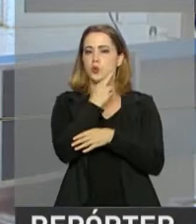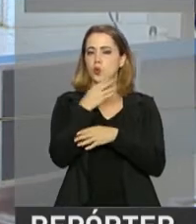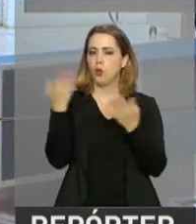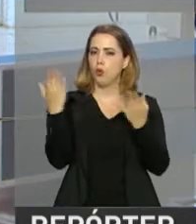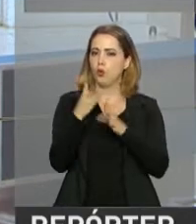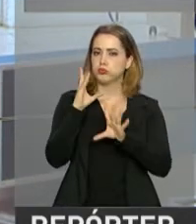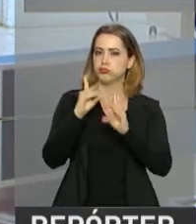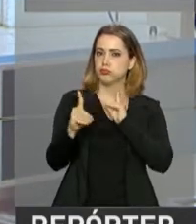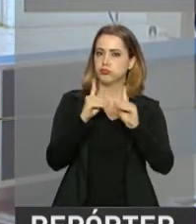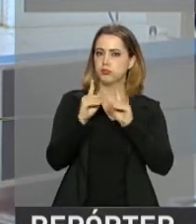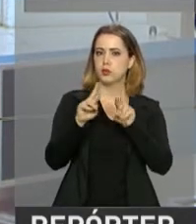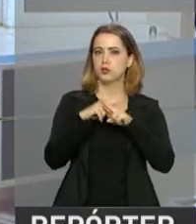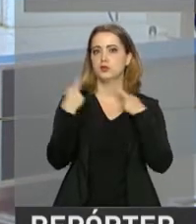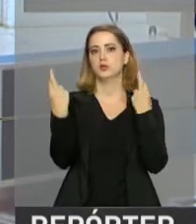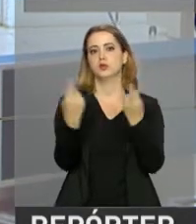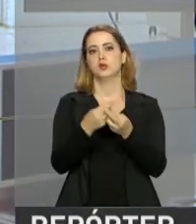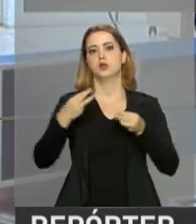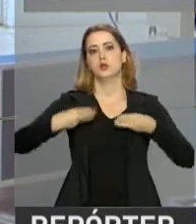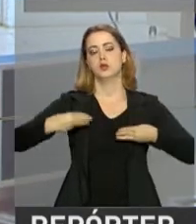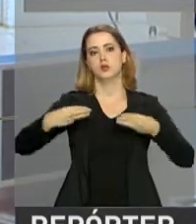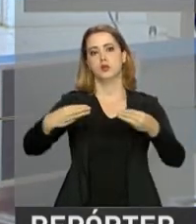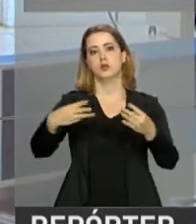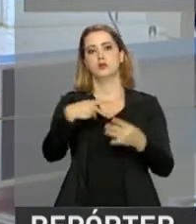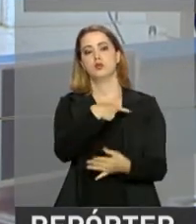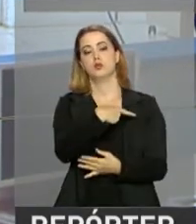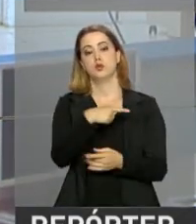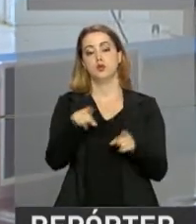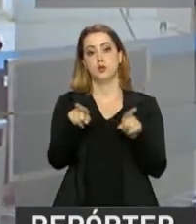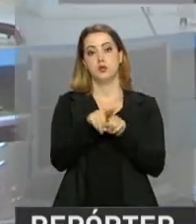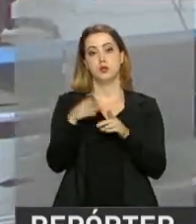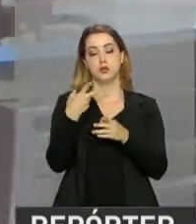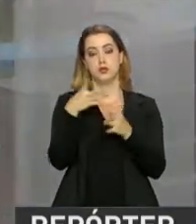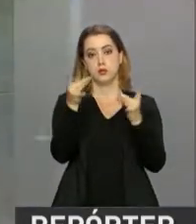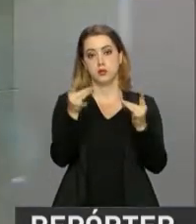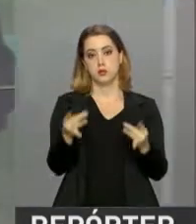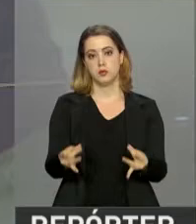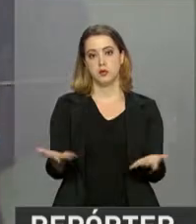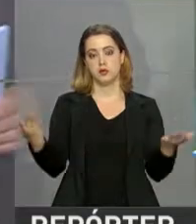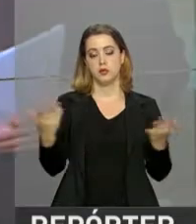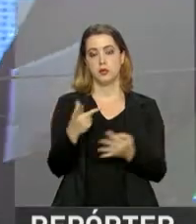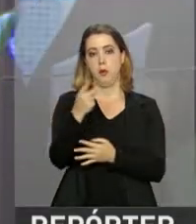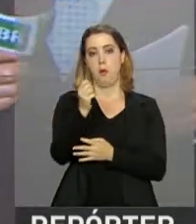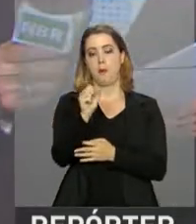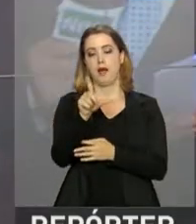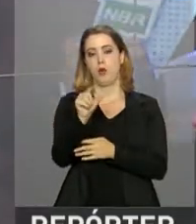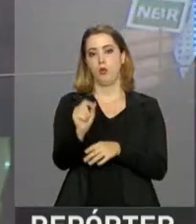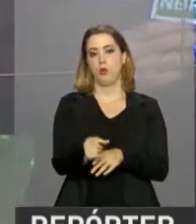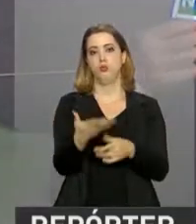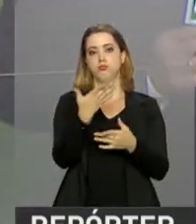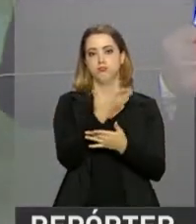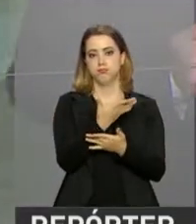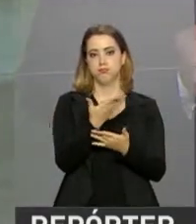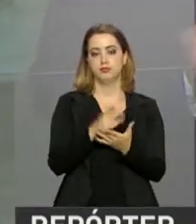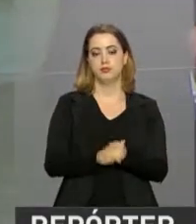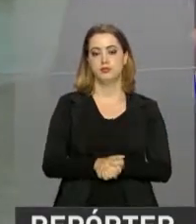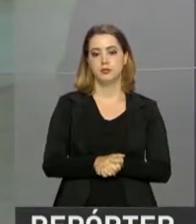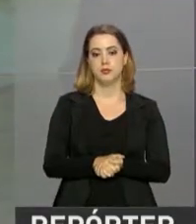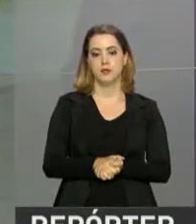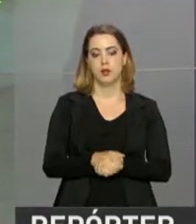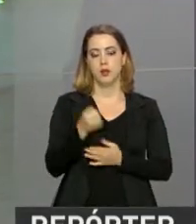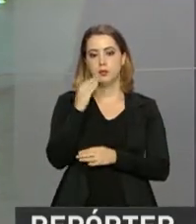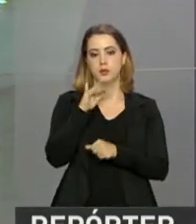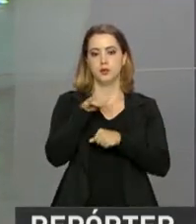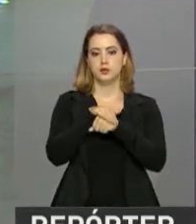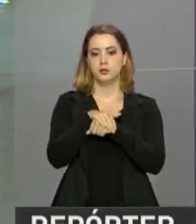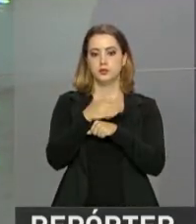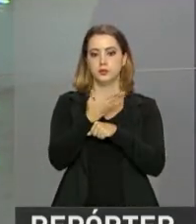entre os ministros eles eu padilha alexandre de moraes bom saber os detalhes ao vivo com o repórter paulo la sálvia que está no palácio do planalto boa noite